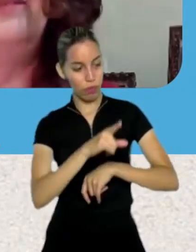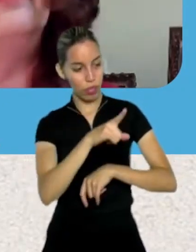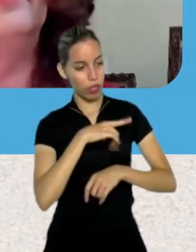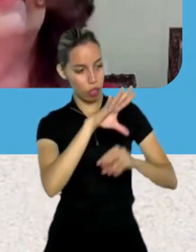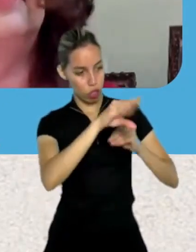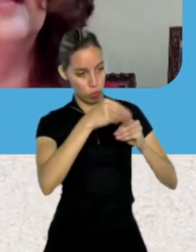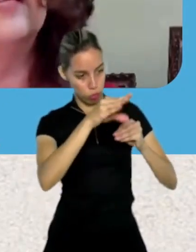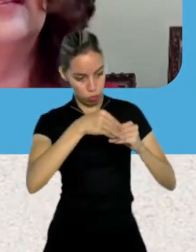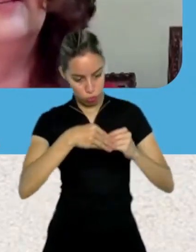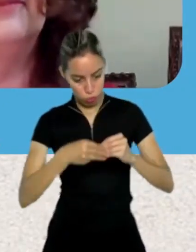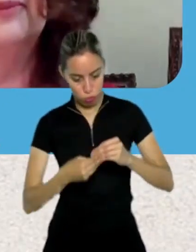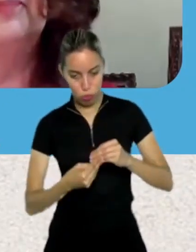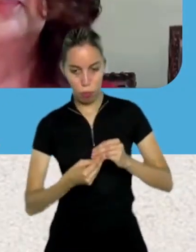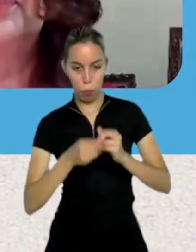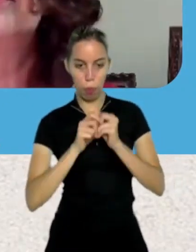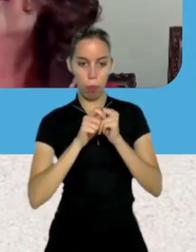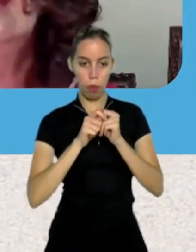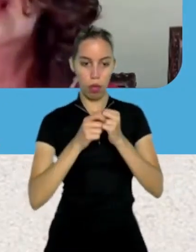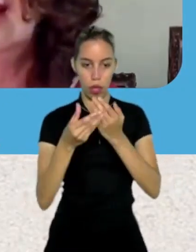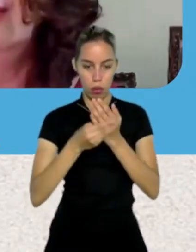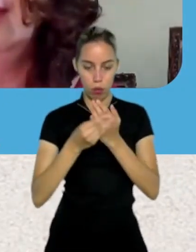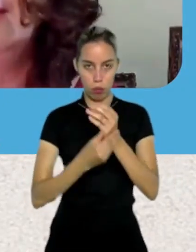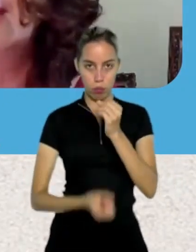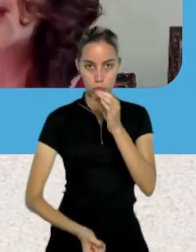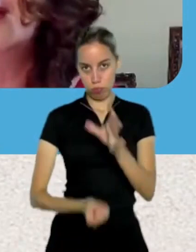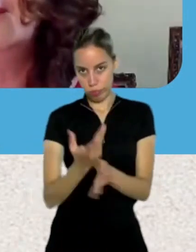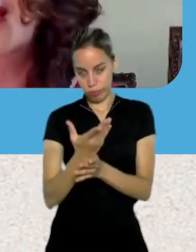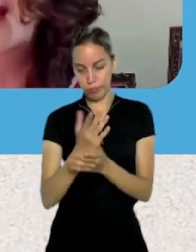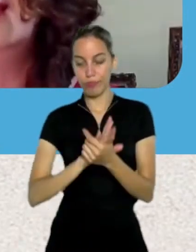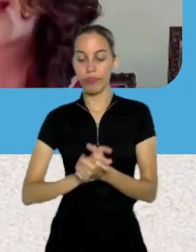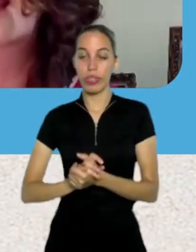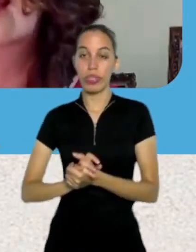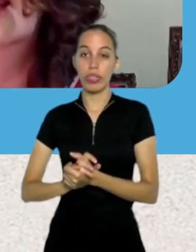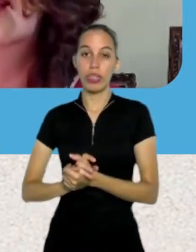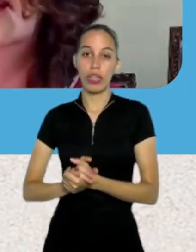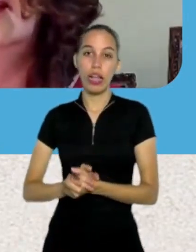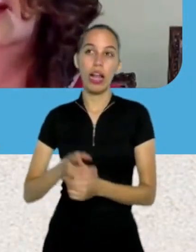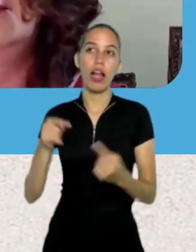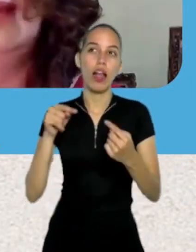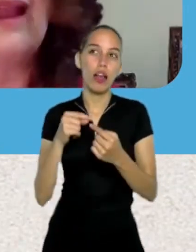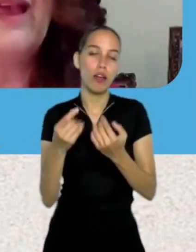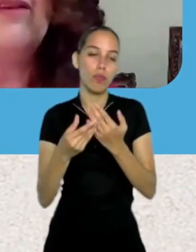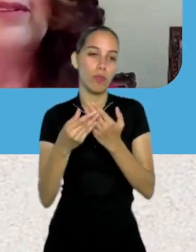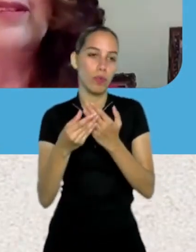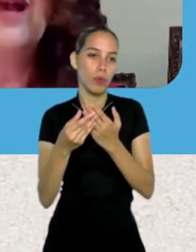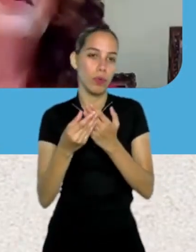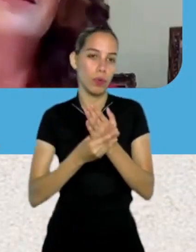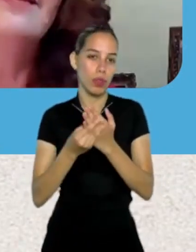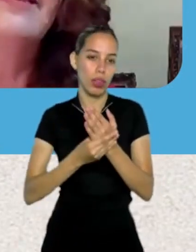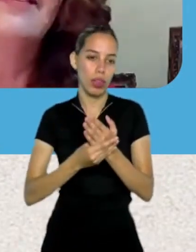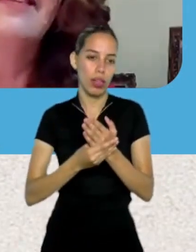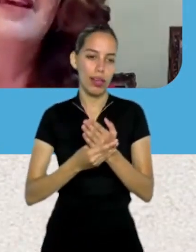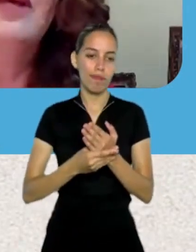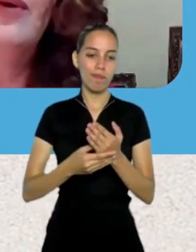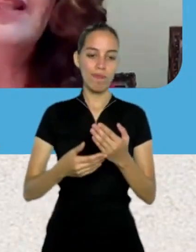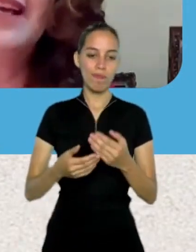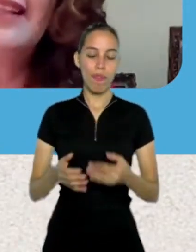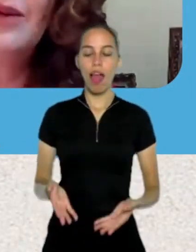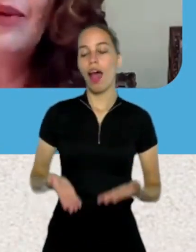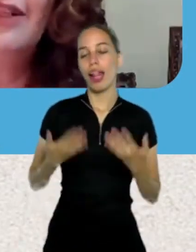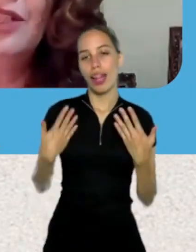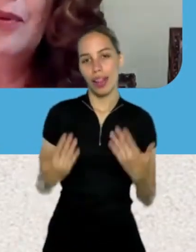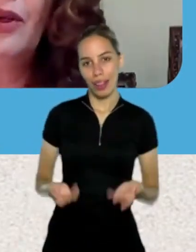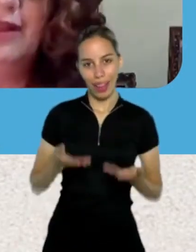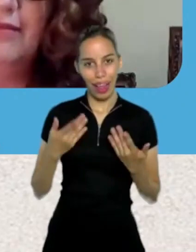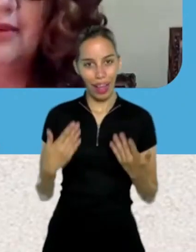E aí fiz esse livro, que é um livro assim bem leve, sabe? Assim, eu até